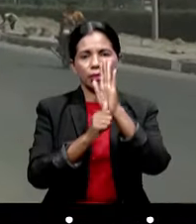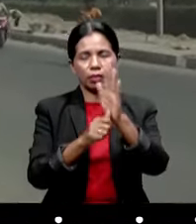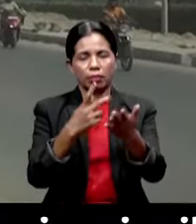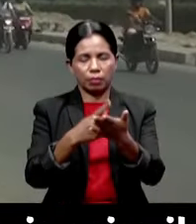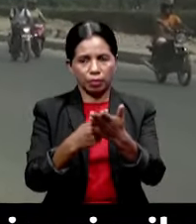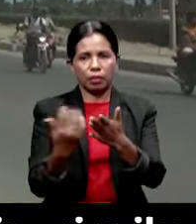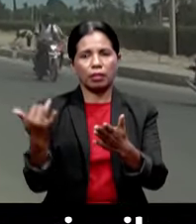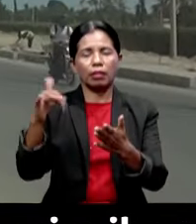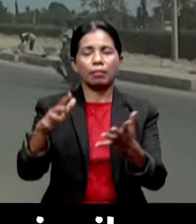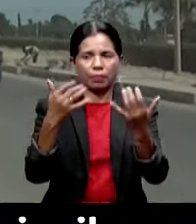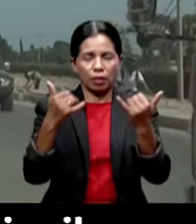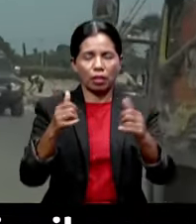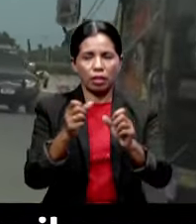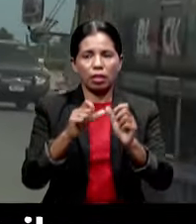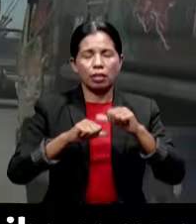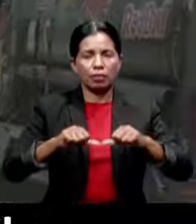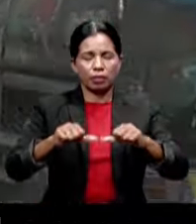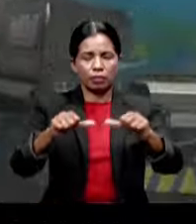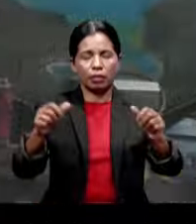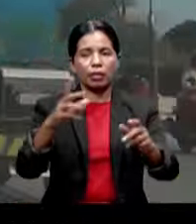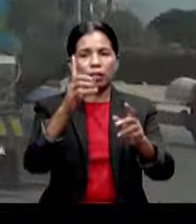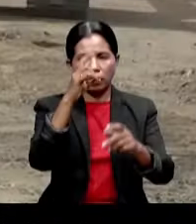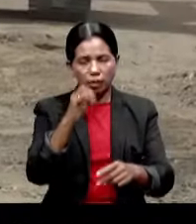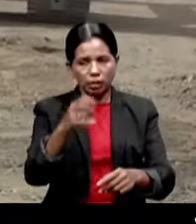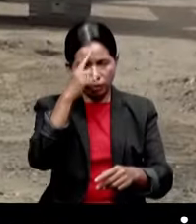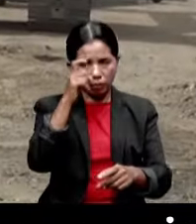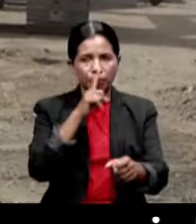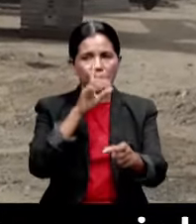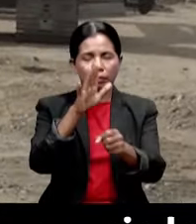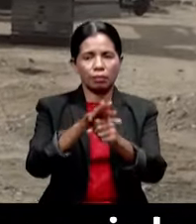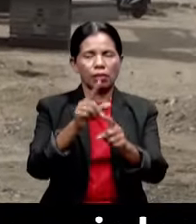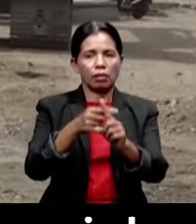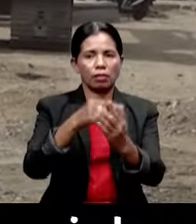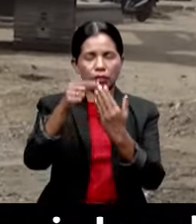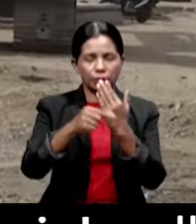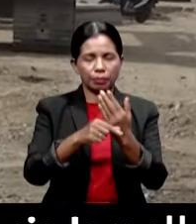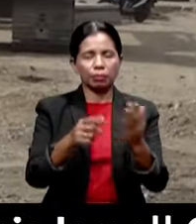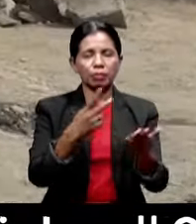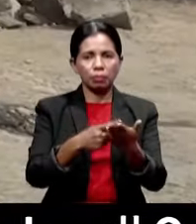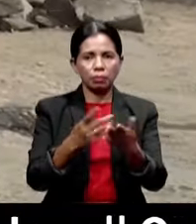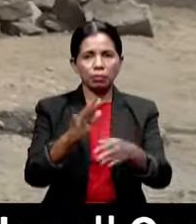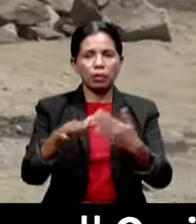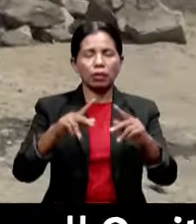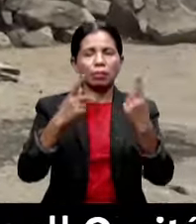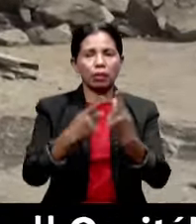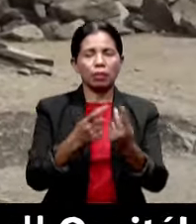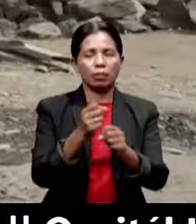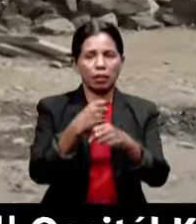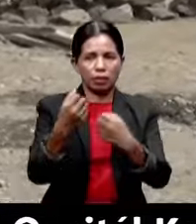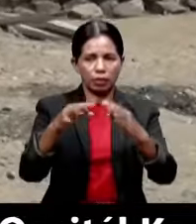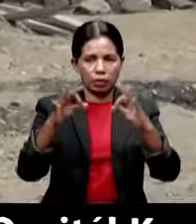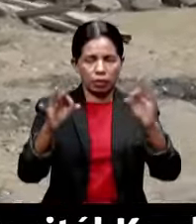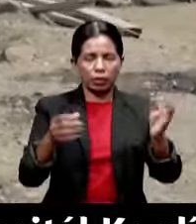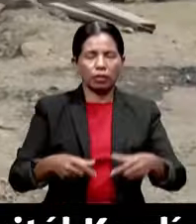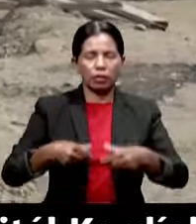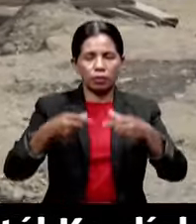Hirak Nebemak Oras ne Lauhela e a capital Dili, também ne promete e a Fula Angustu projeto Hirak ne companhia bele conclui ona rode